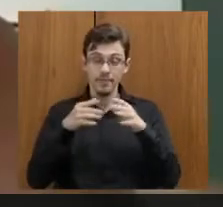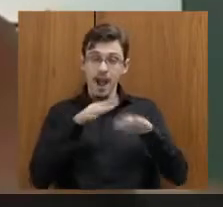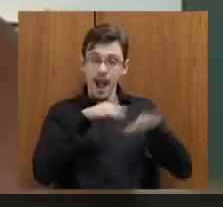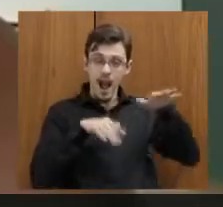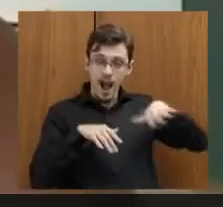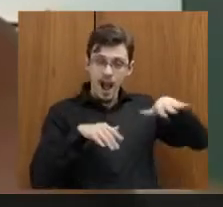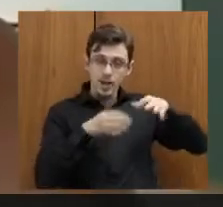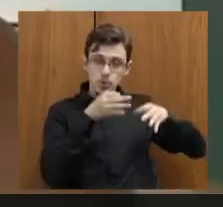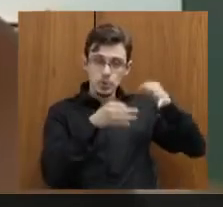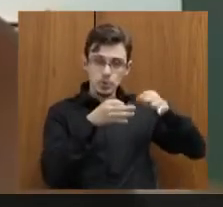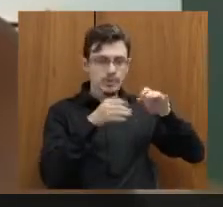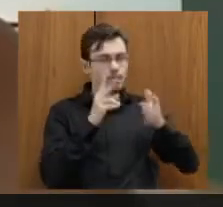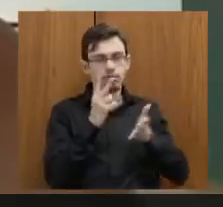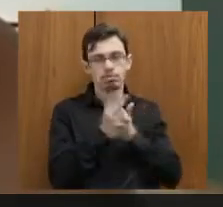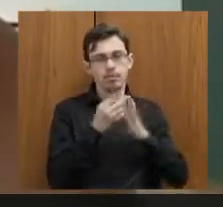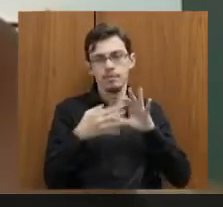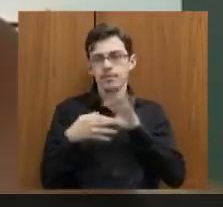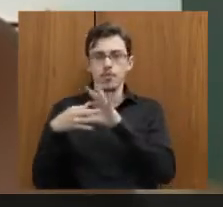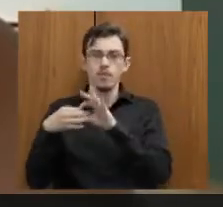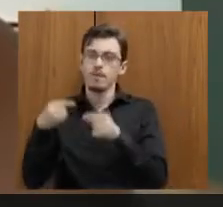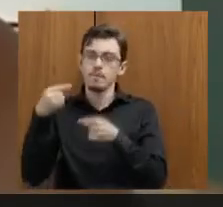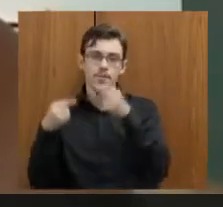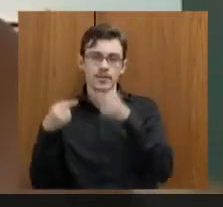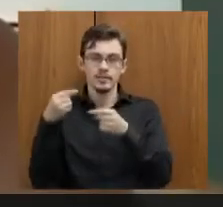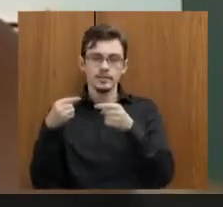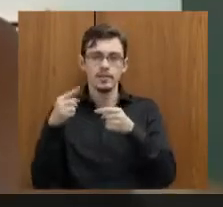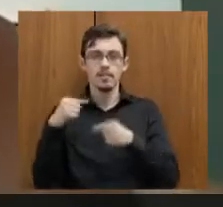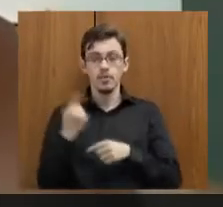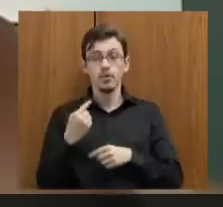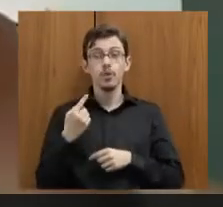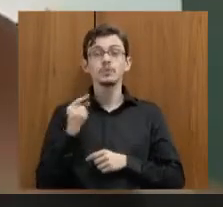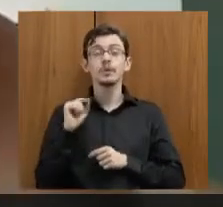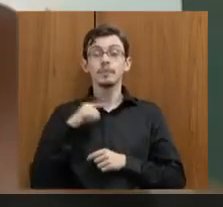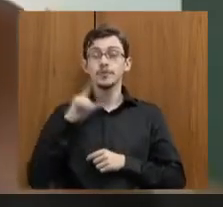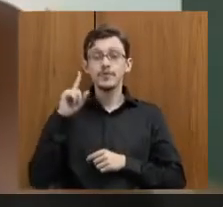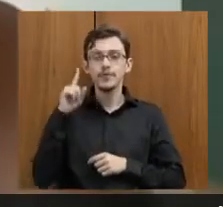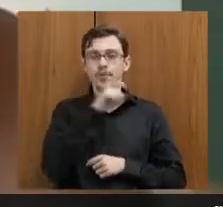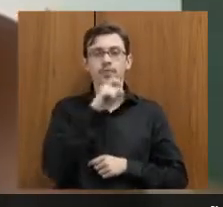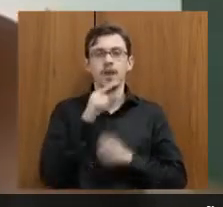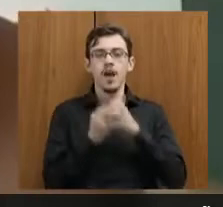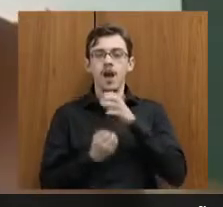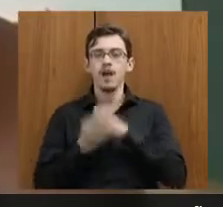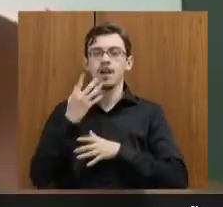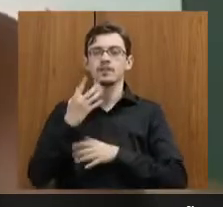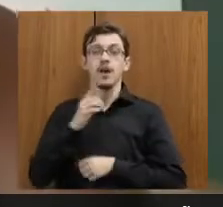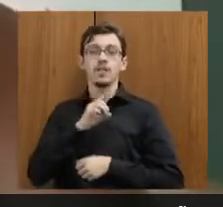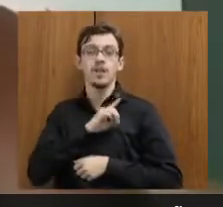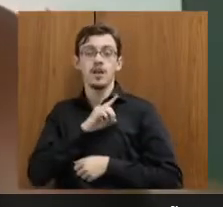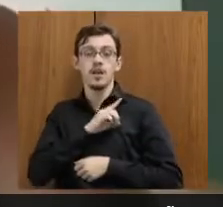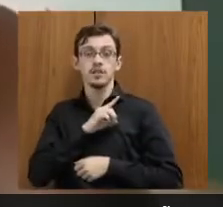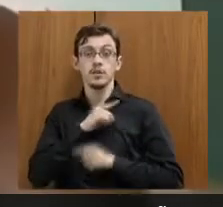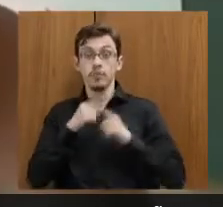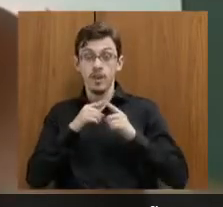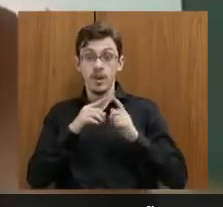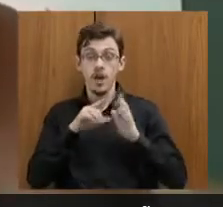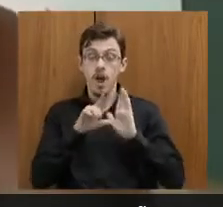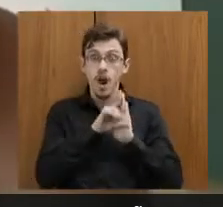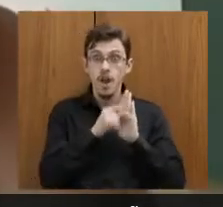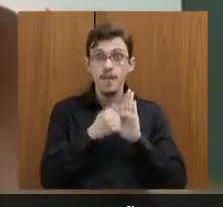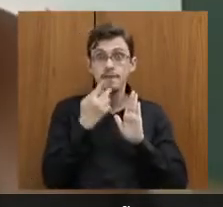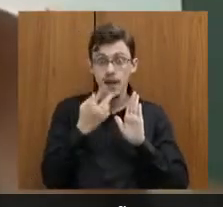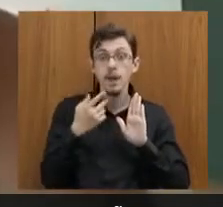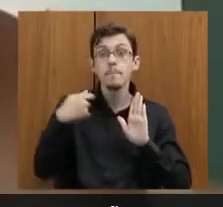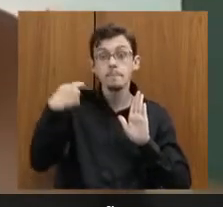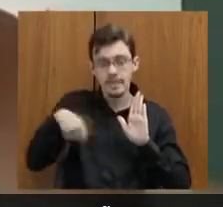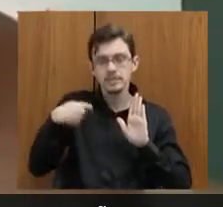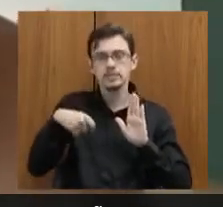nós temos uma dificuldade por isso Coisa olímpicas de implementar o que já está assegurado por força de lei